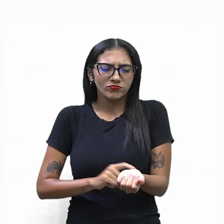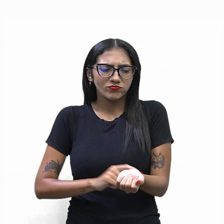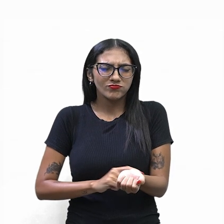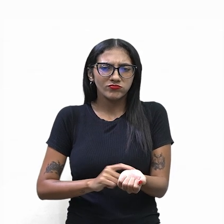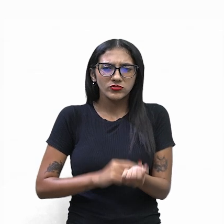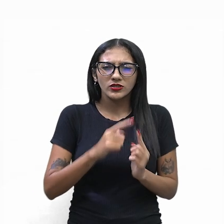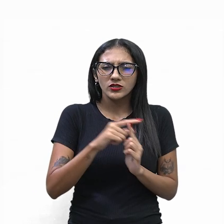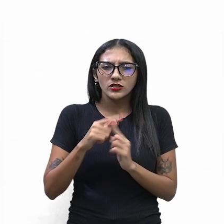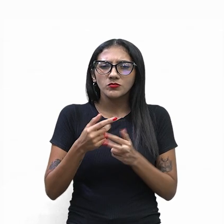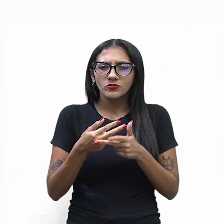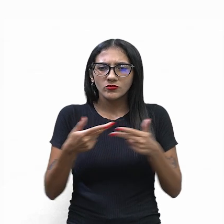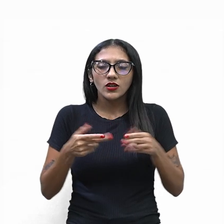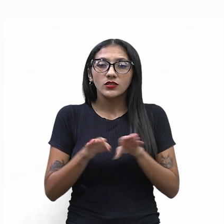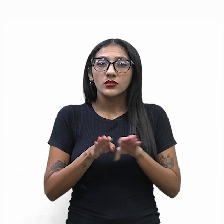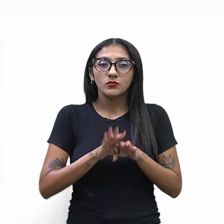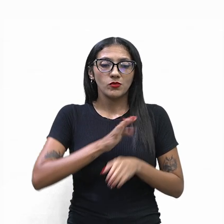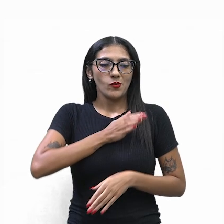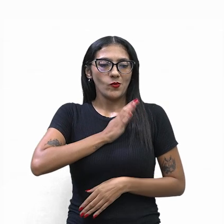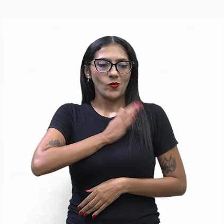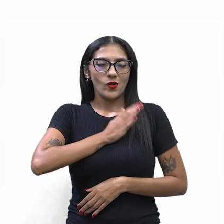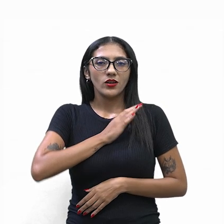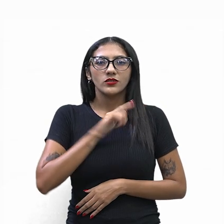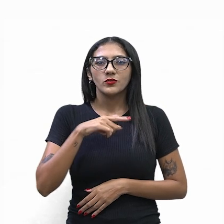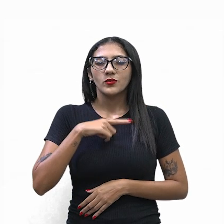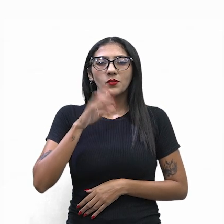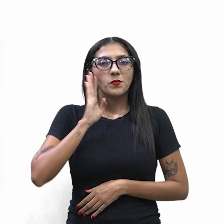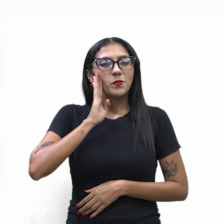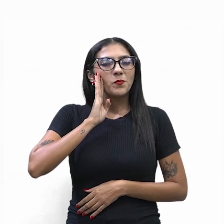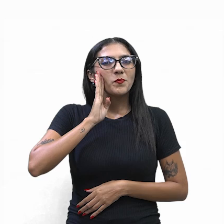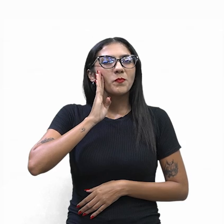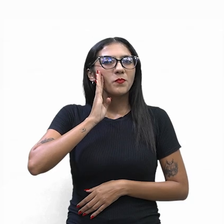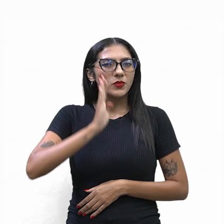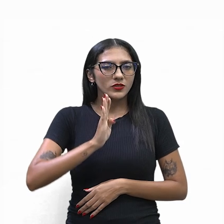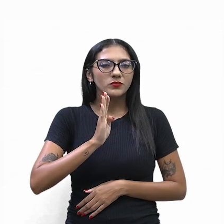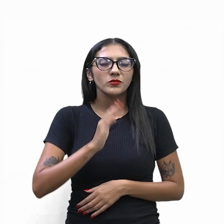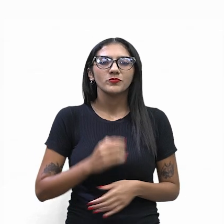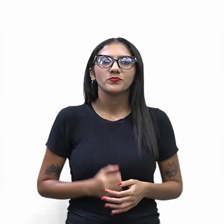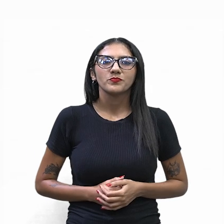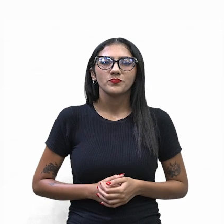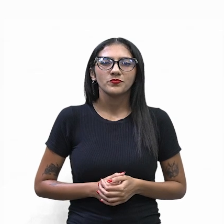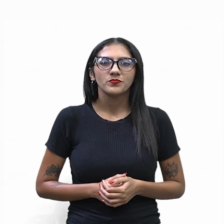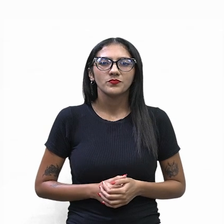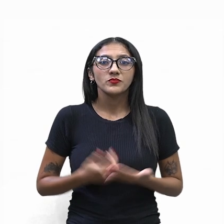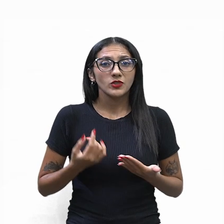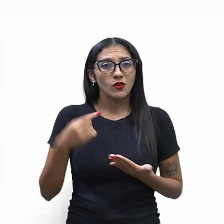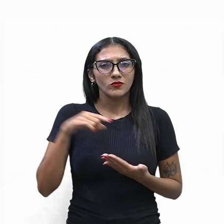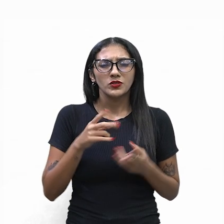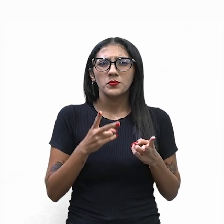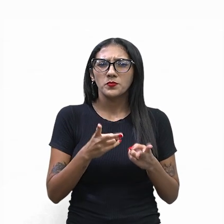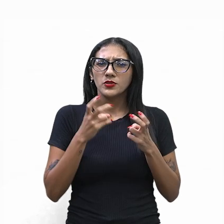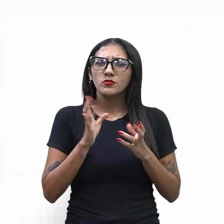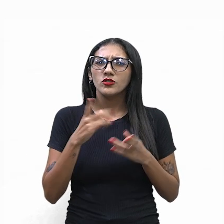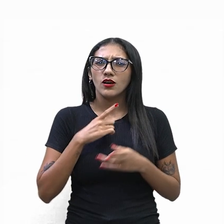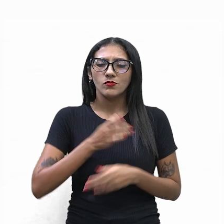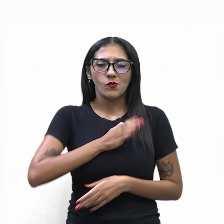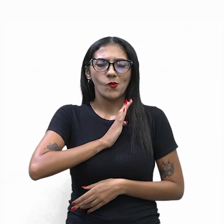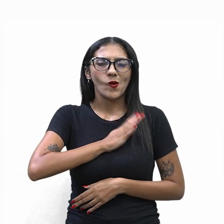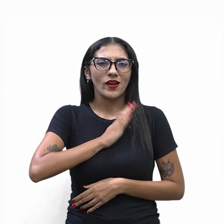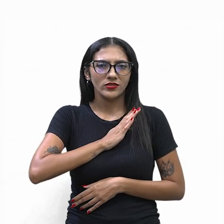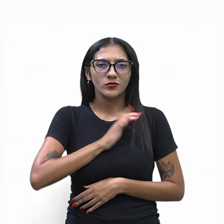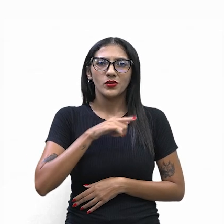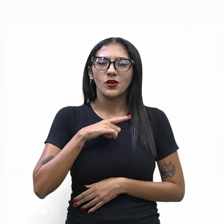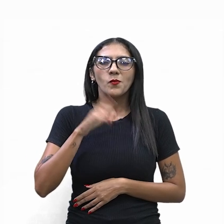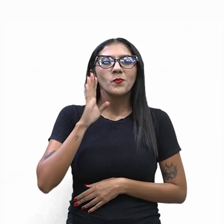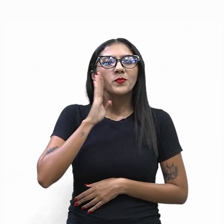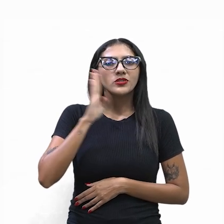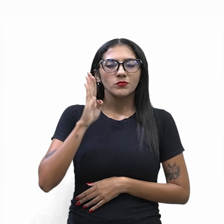diversos calibres e também pelo coração. Então, o sistema cardiovascular você já deve aí ter percebido, o coração faz parte dele,